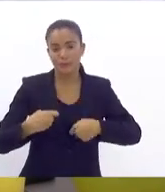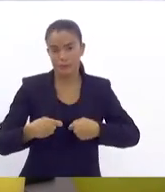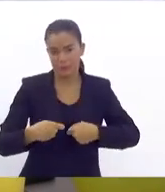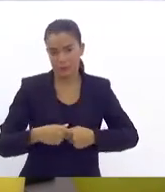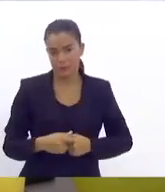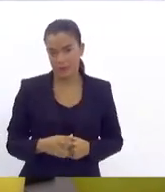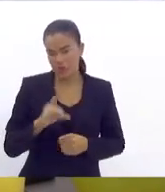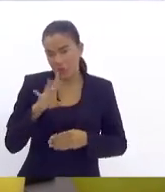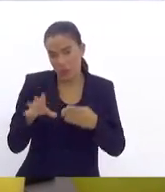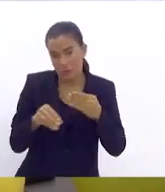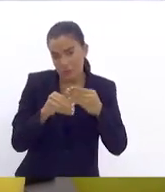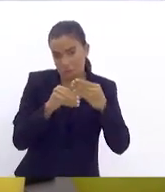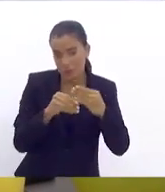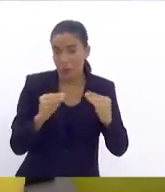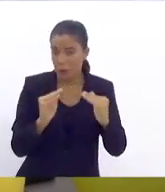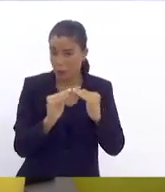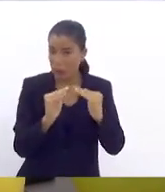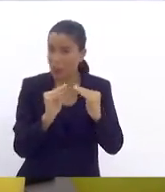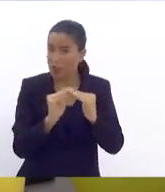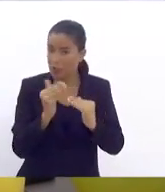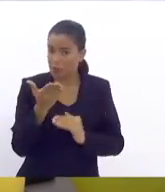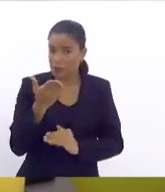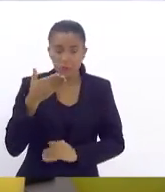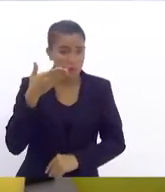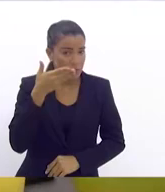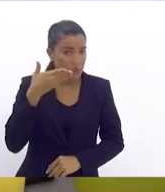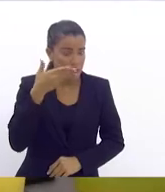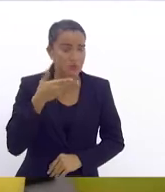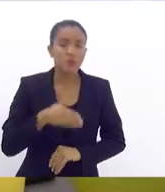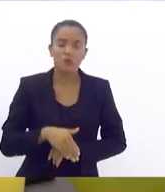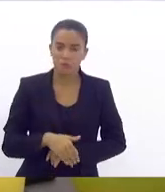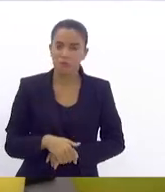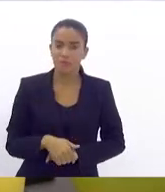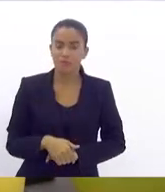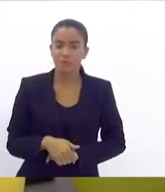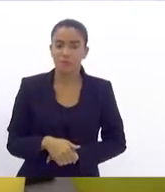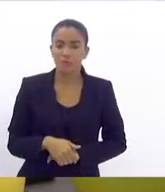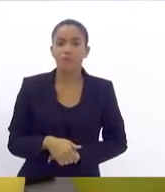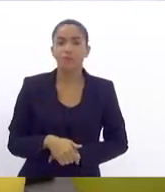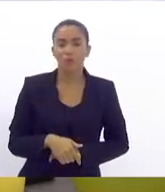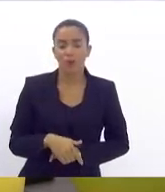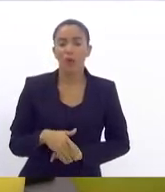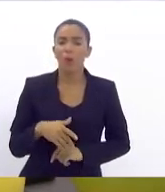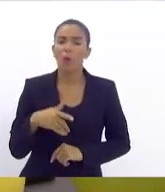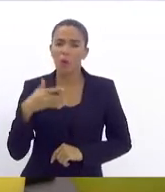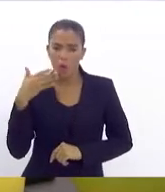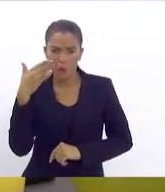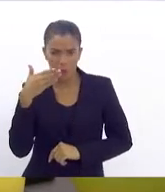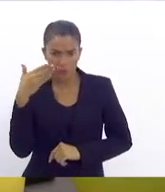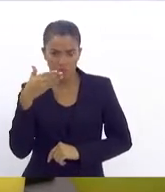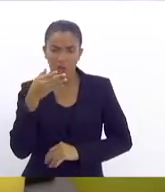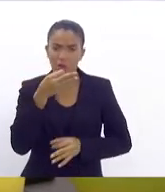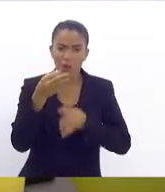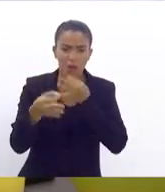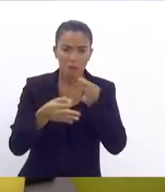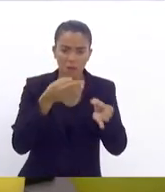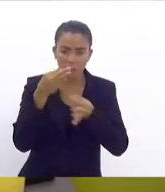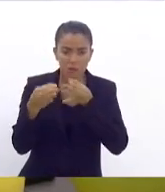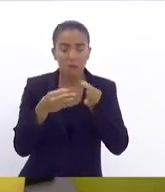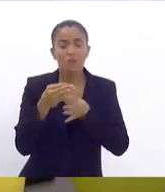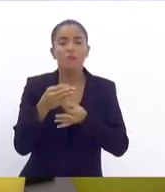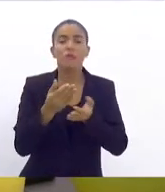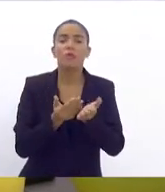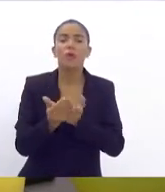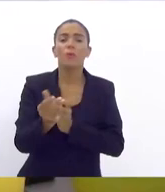Apenas complementar e concordando com a sua, seu reposicionamento. Ao posicionamento de ambos, no sentido de que isso acaba